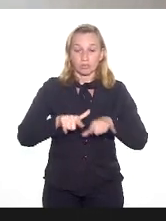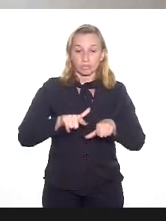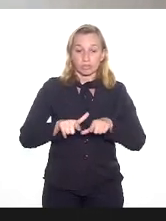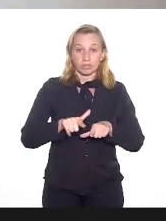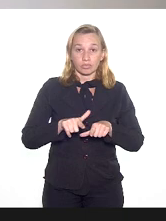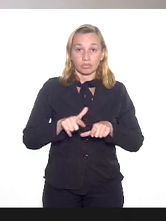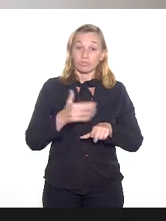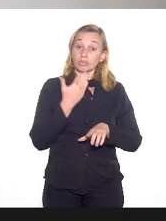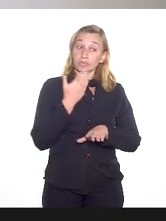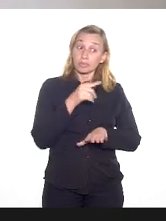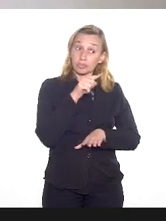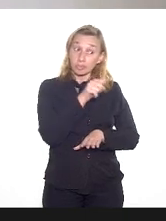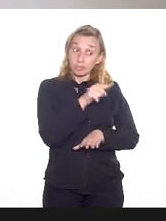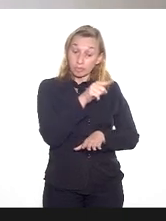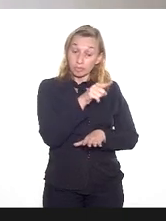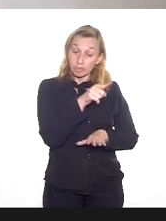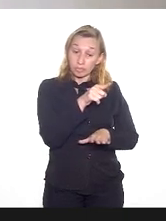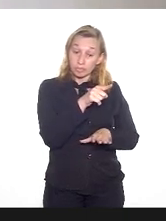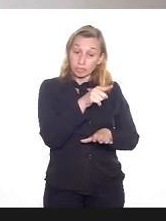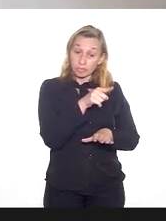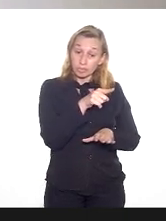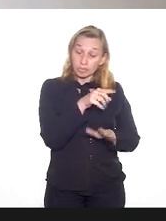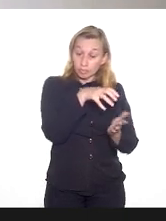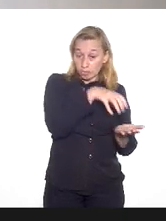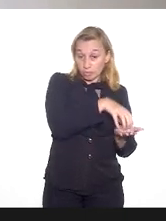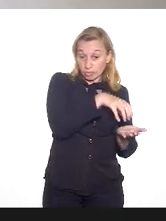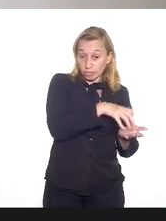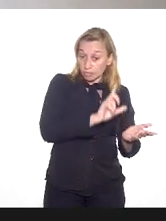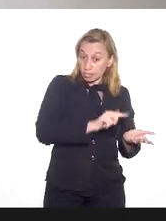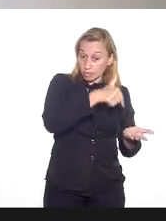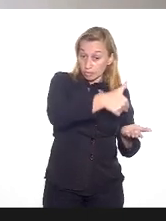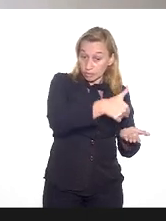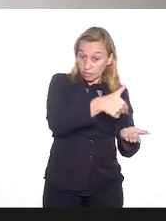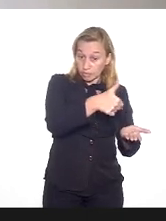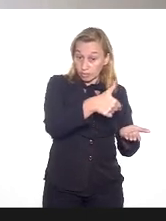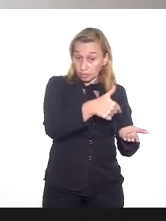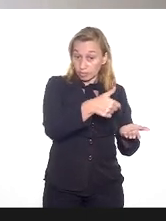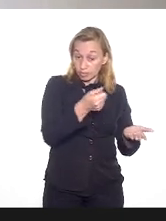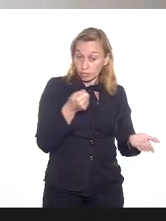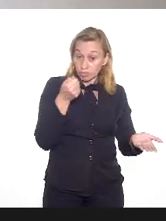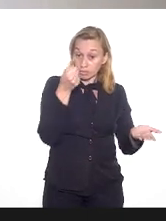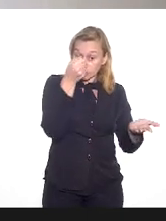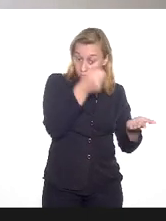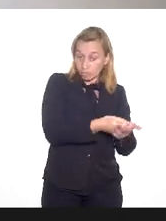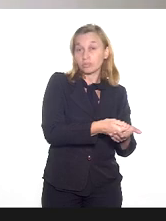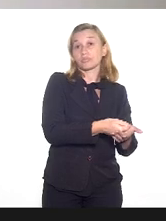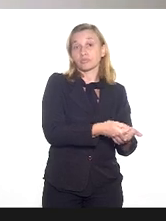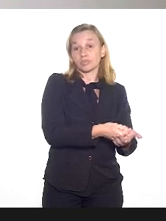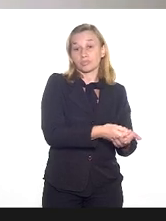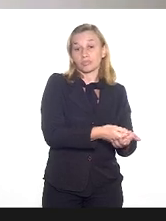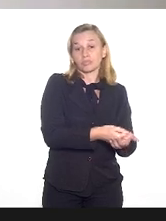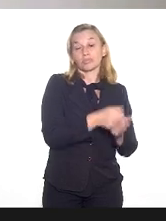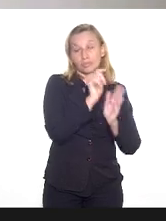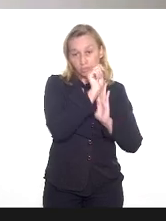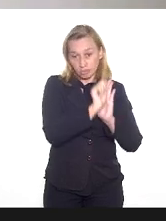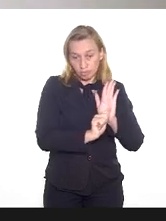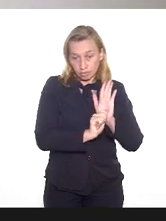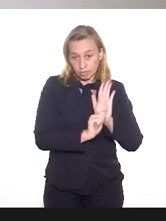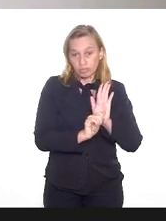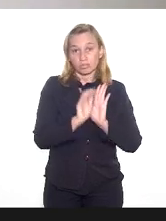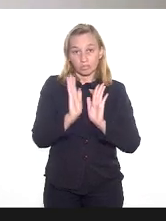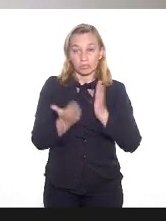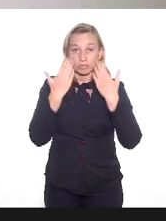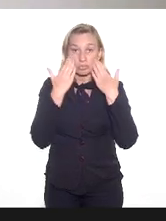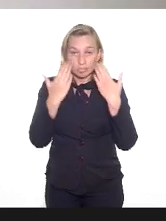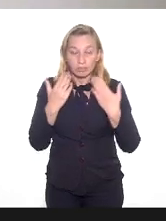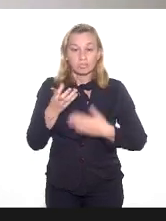que esses órgãos atuem para que essas medidas sejam feitas, né? Não é simplesmente fazendo, assim como estava na redação já